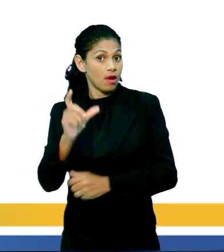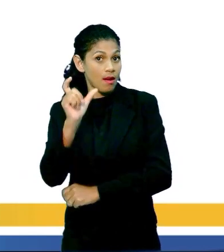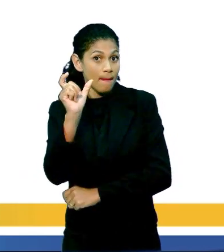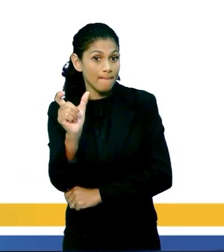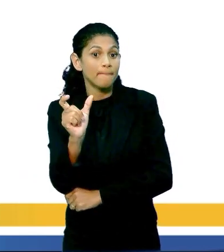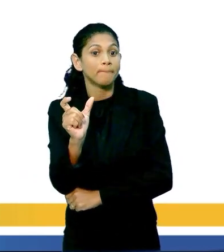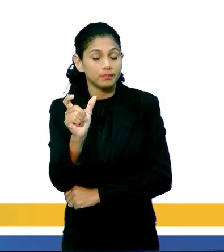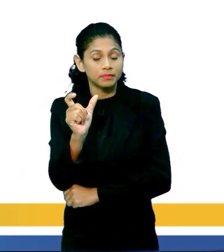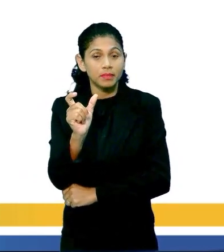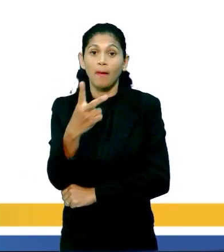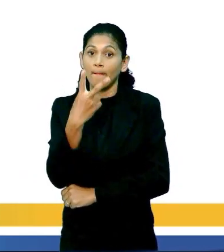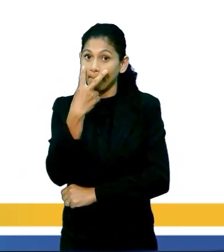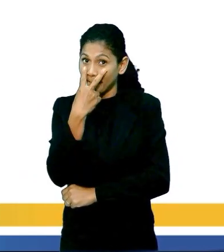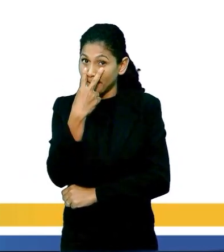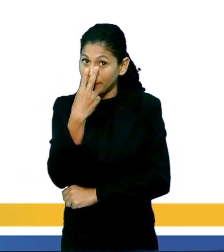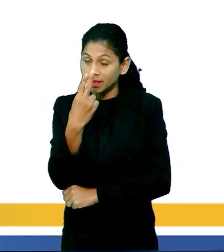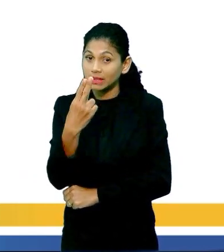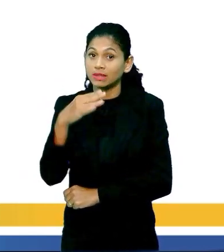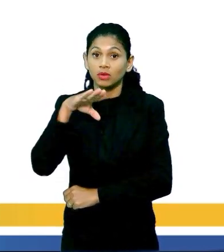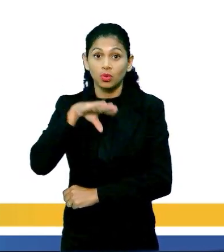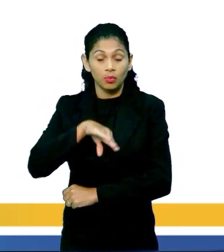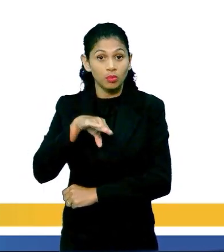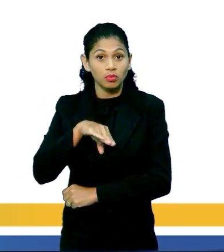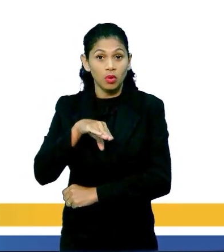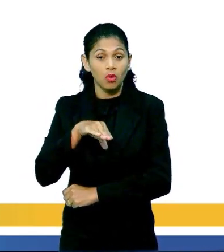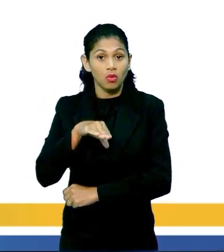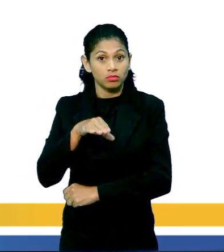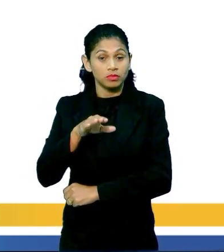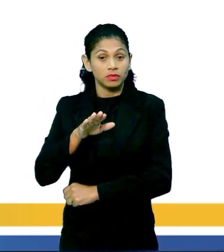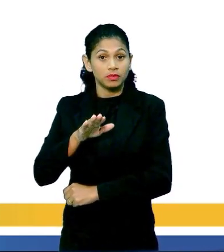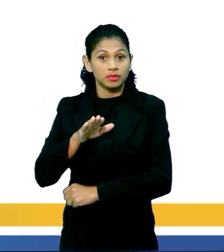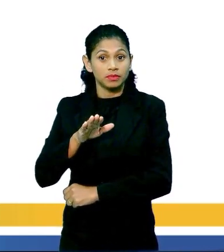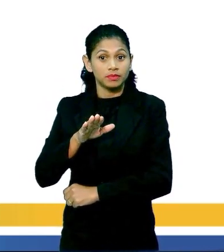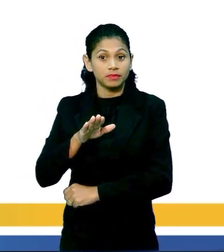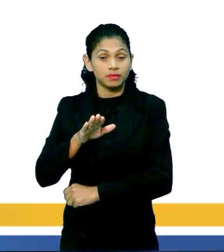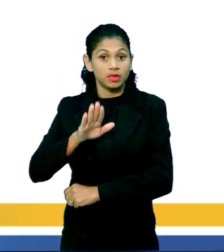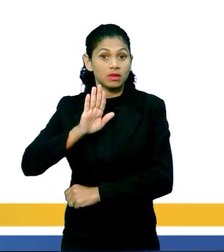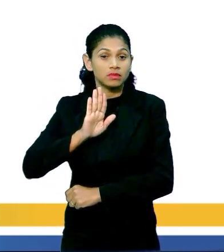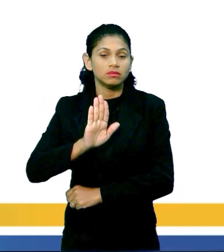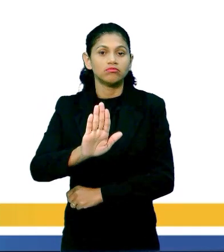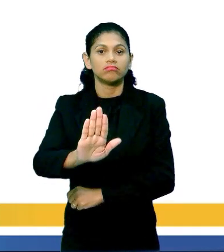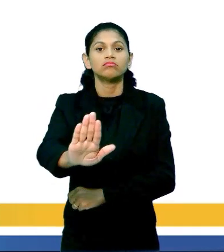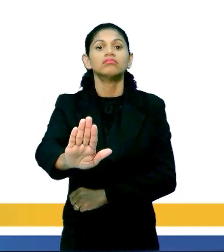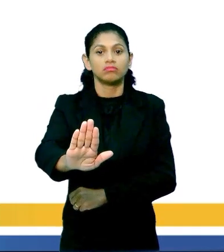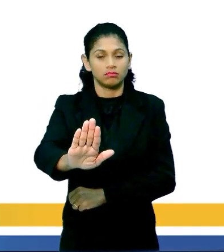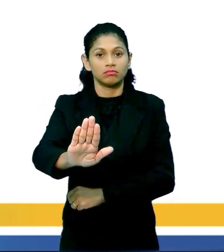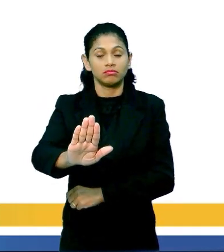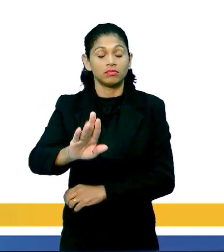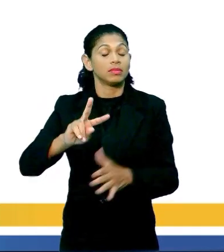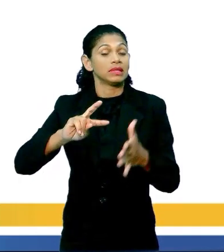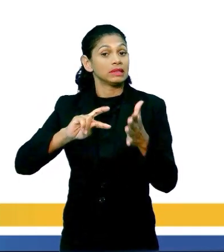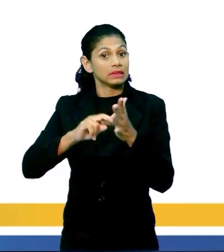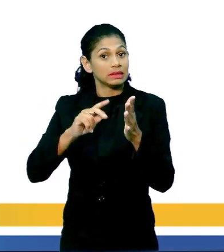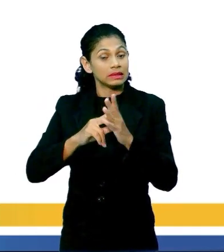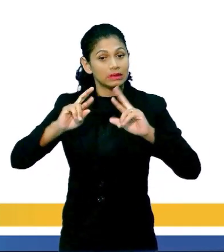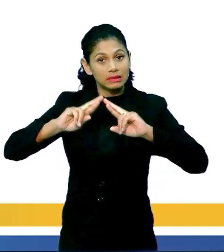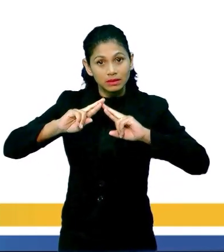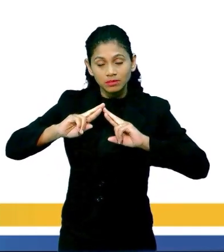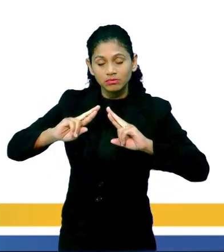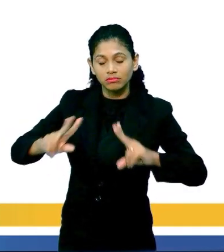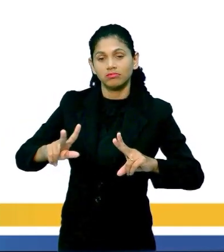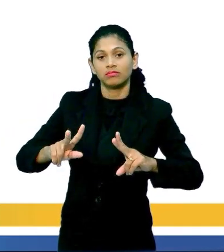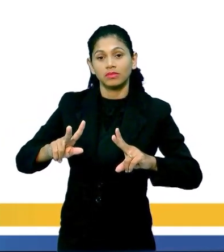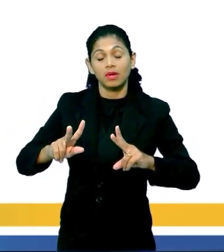é muito parecida com o português, puxar, porém ela é o contrário, ok? No caso ali, para que a